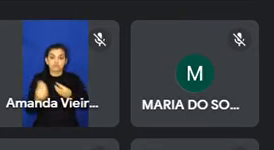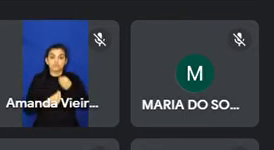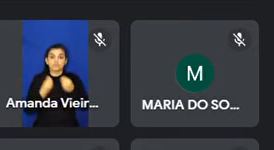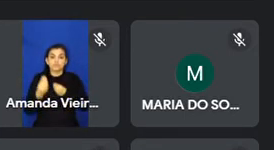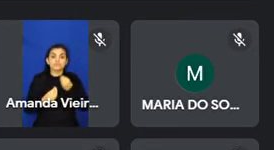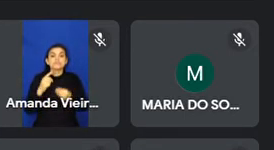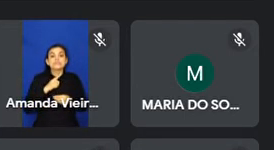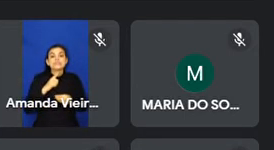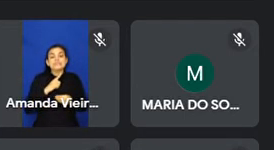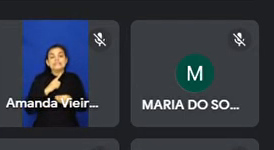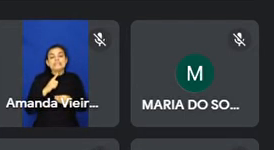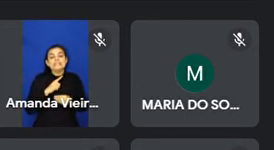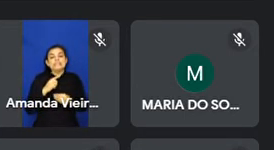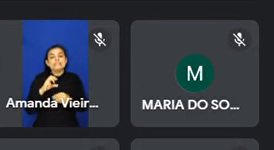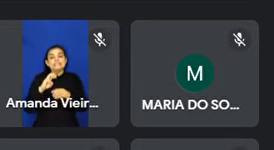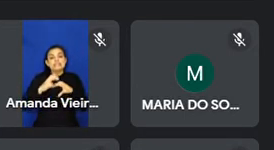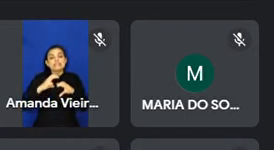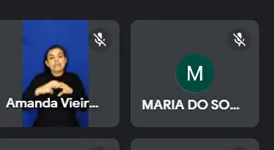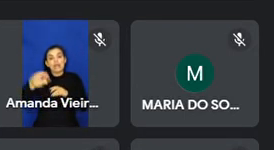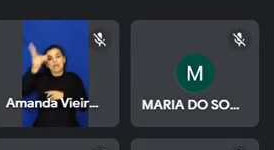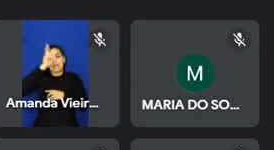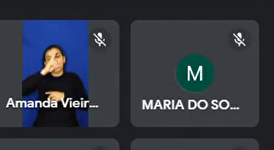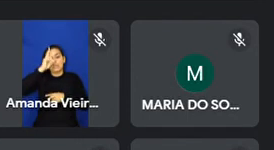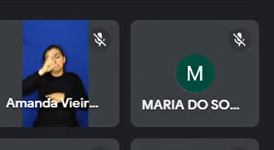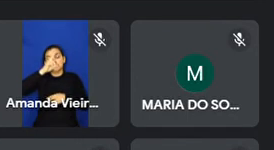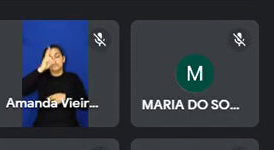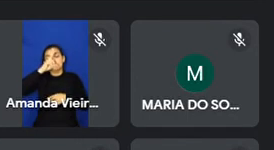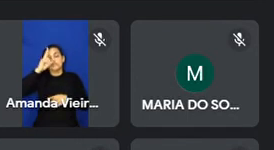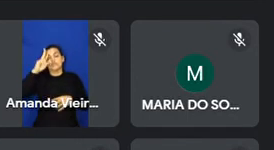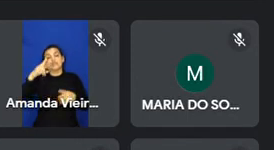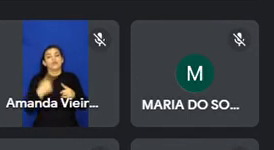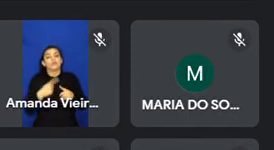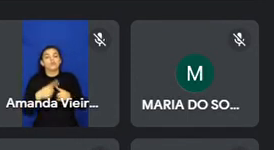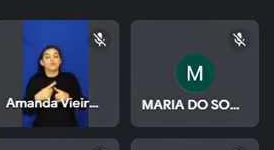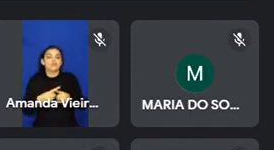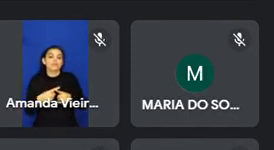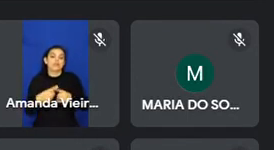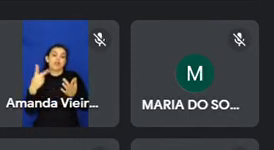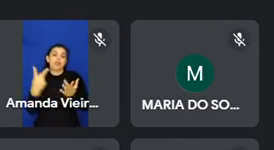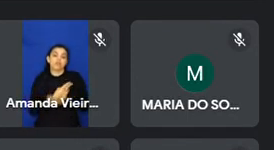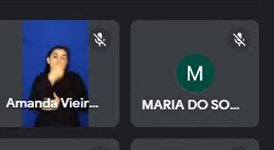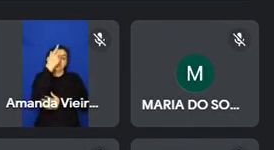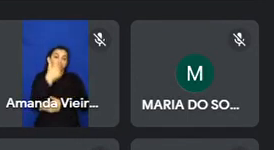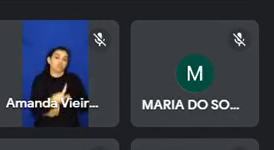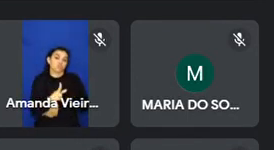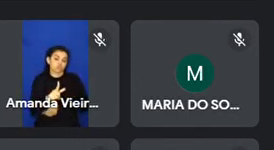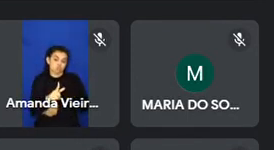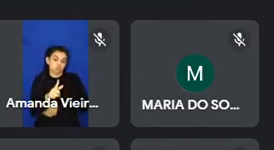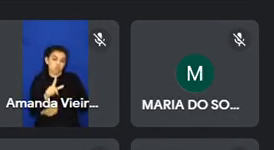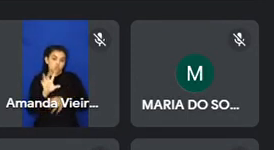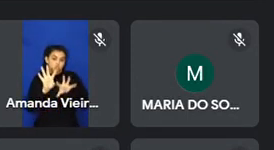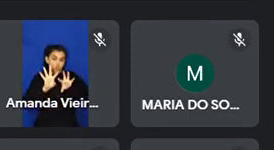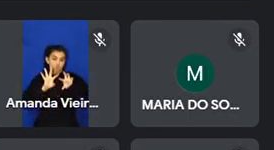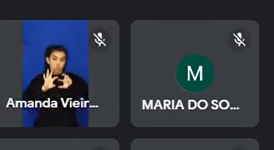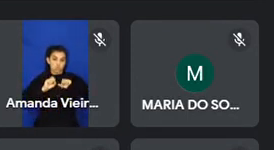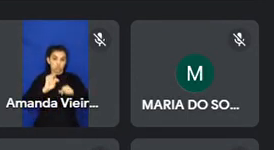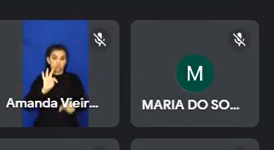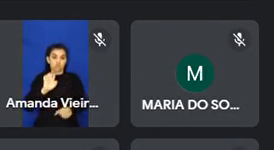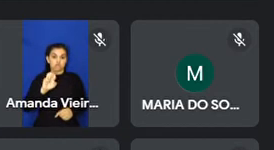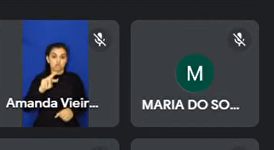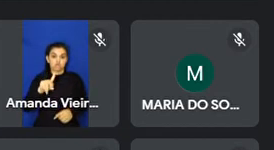memória. E aí ela perdeu todas as células de memória para o tétano e acabou pegando o tétano com um tempo de 10 anos bem mais curto.